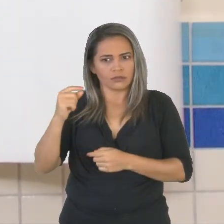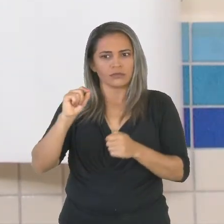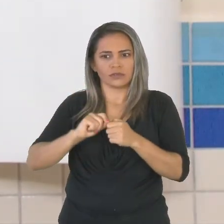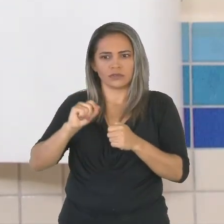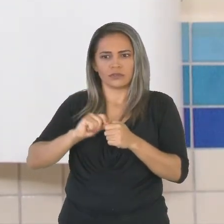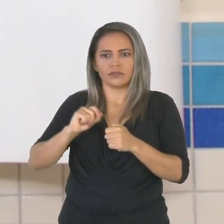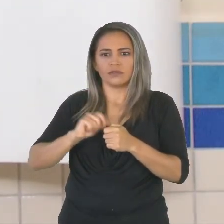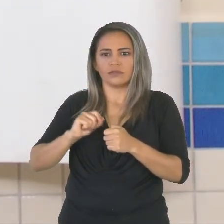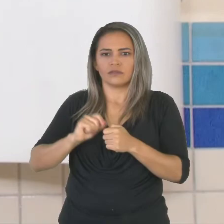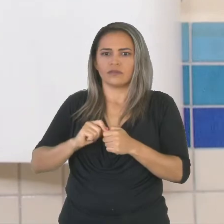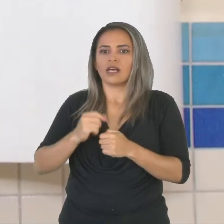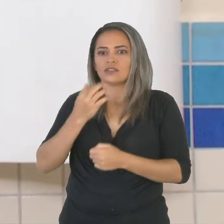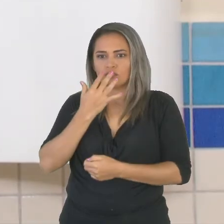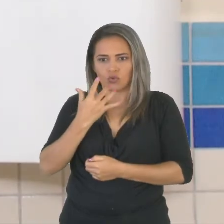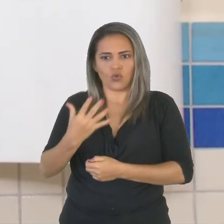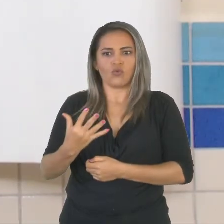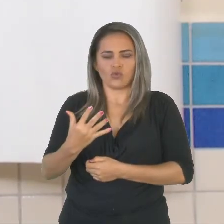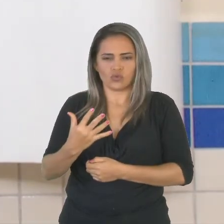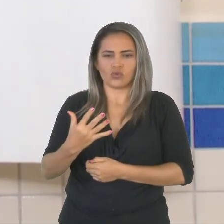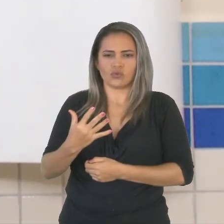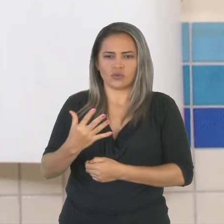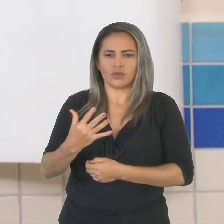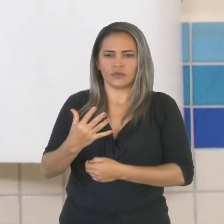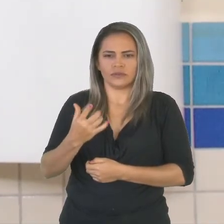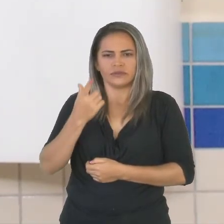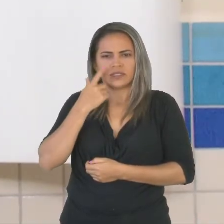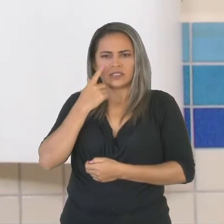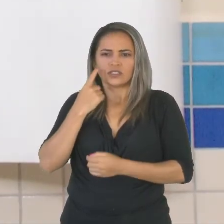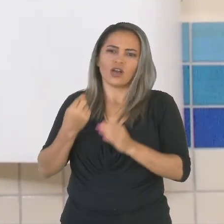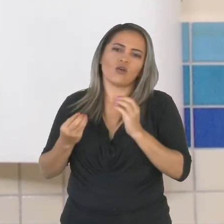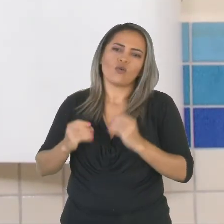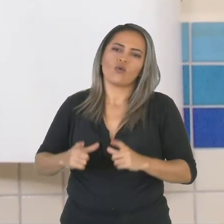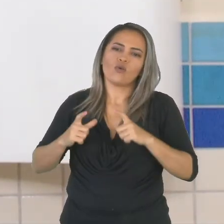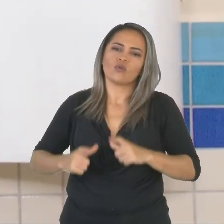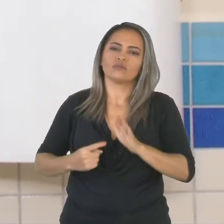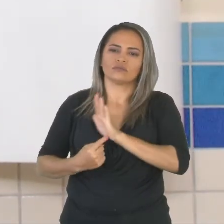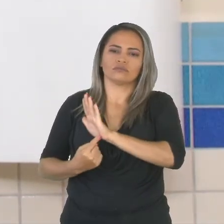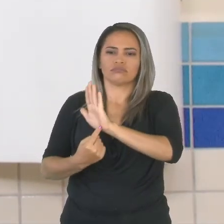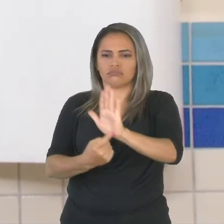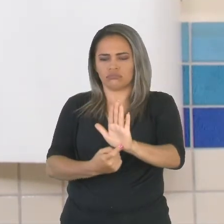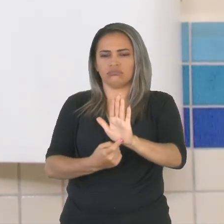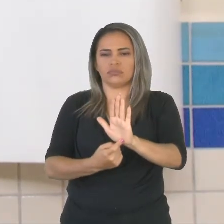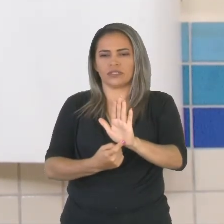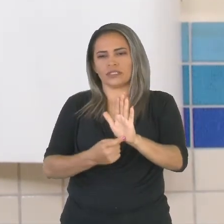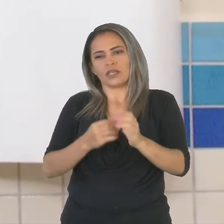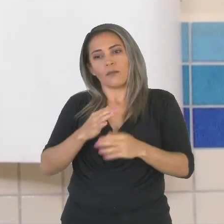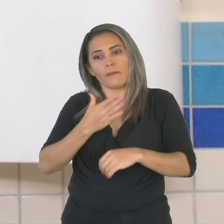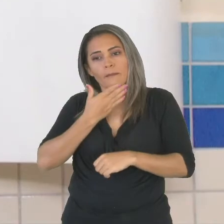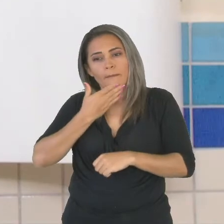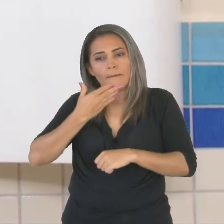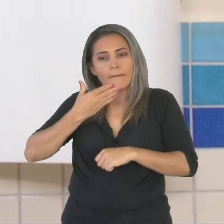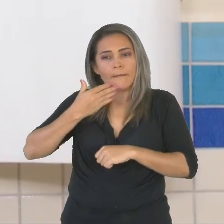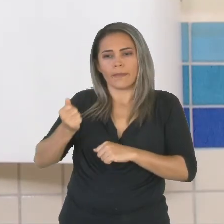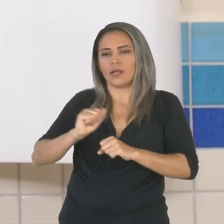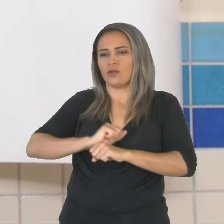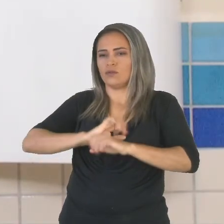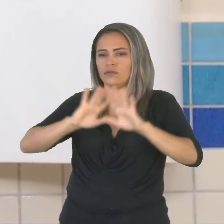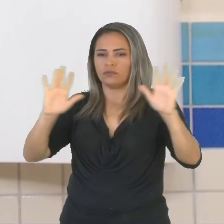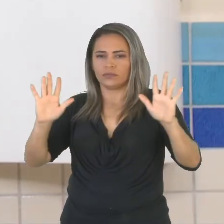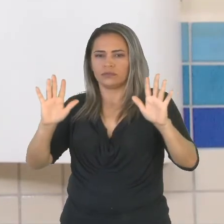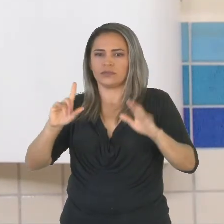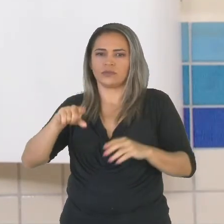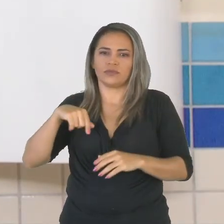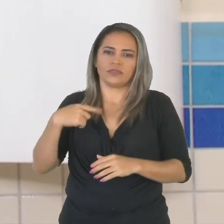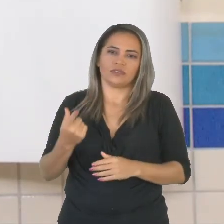faça o seu com cores, tudo bem? Veja onde você vai apresentar e que deixe sempre a melhor forma possível. Daqui um pouquinho a gente